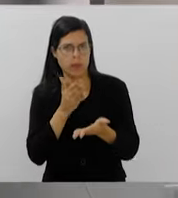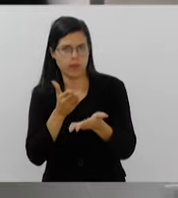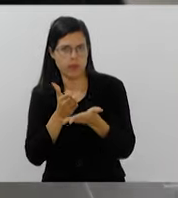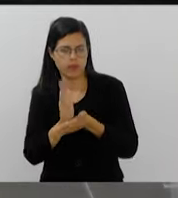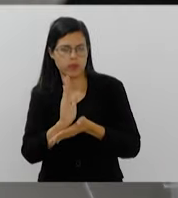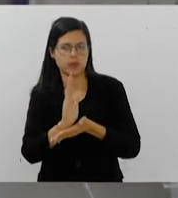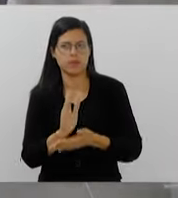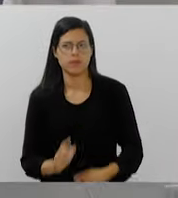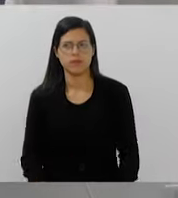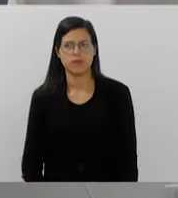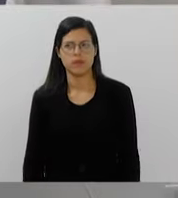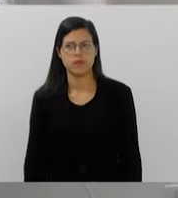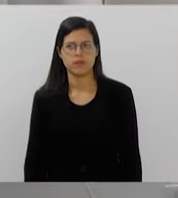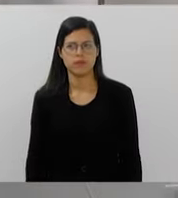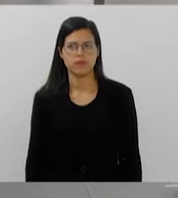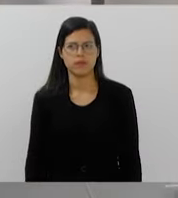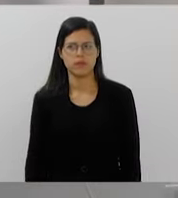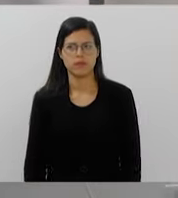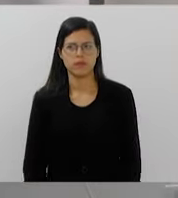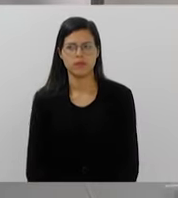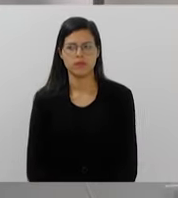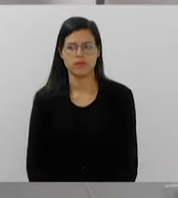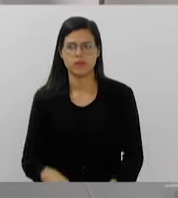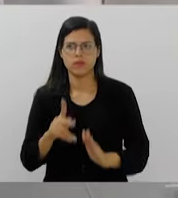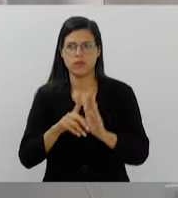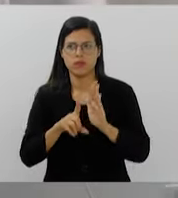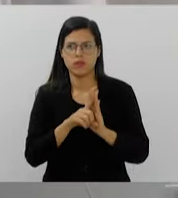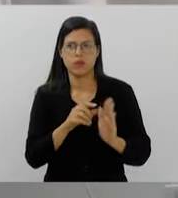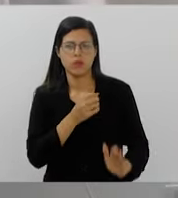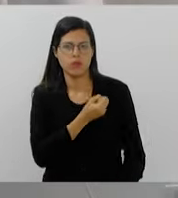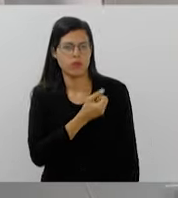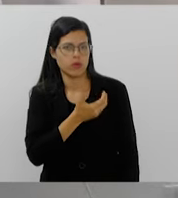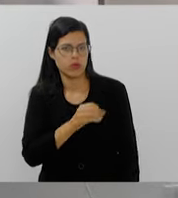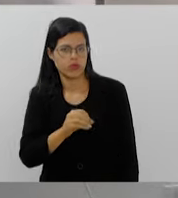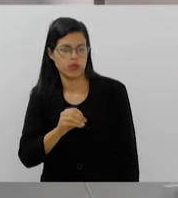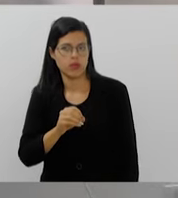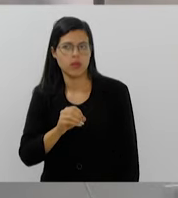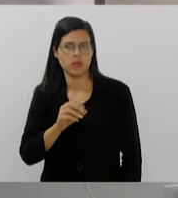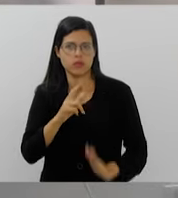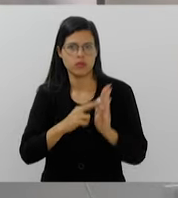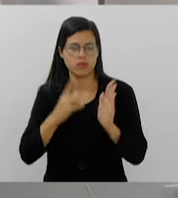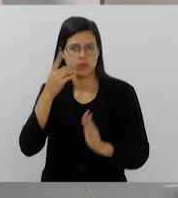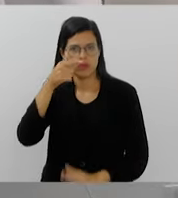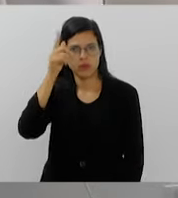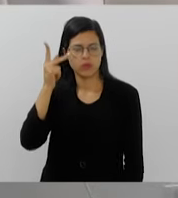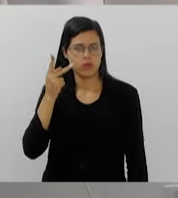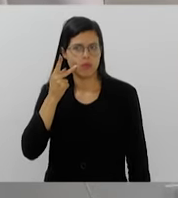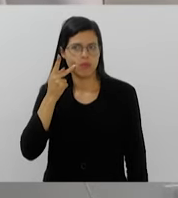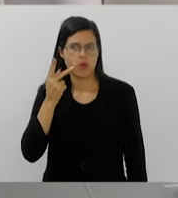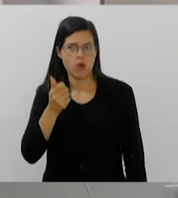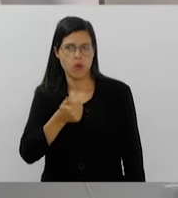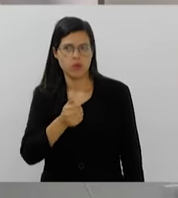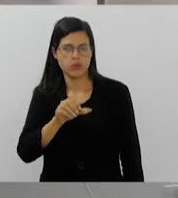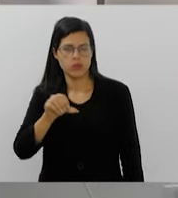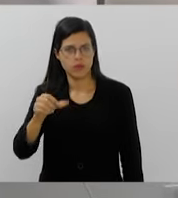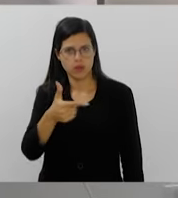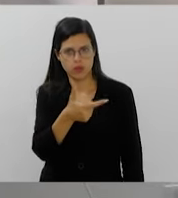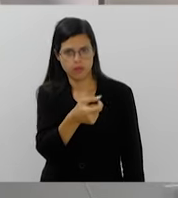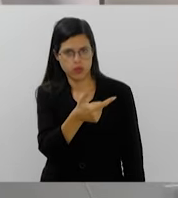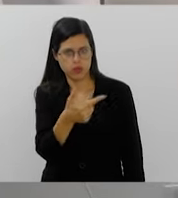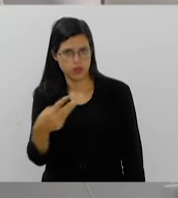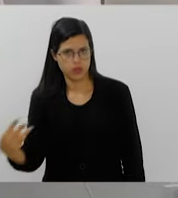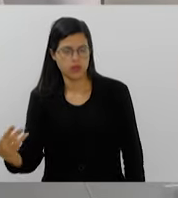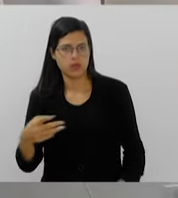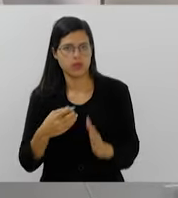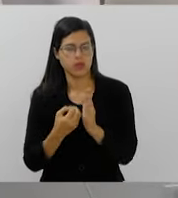Aprovado. Não vou levar pra... Projeto de lei número 10 da pauta. Projeto de relatoria do deputado Luiz Paulo. É o 1199 de 23, de autoria do